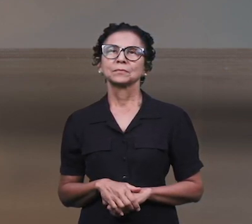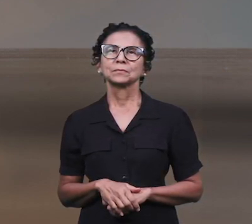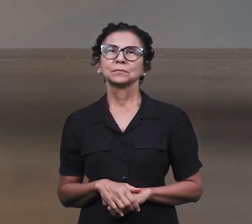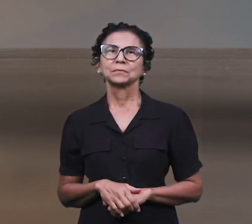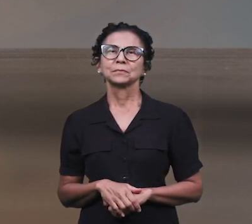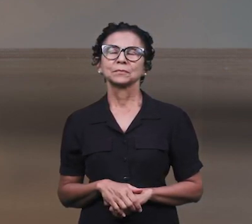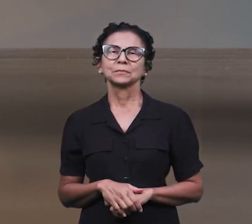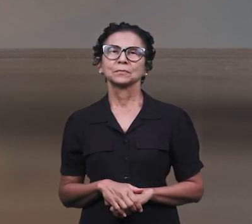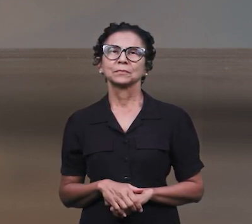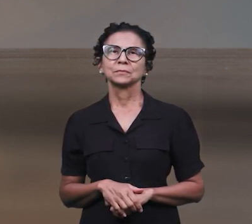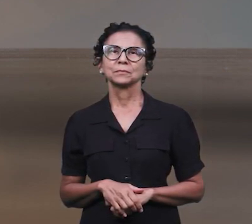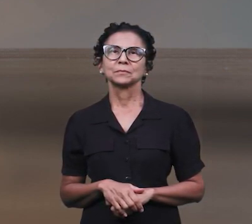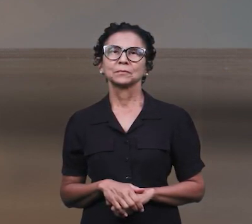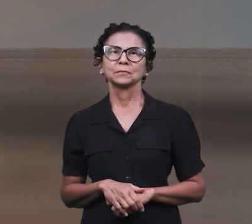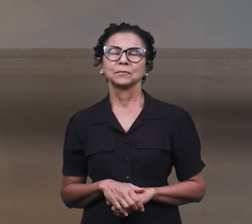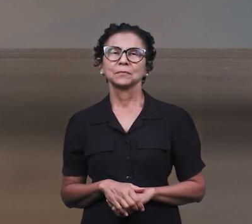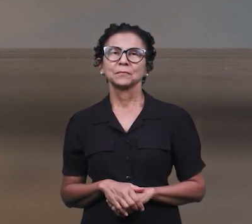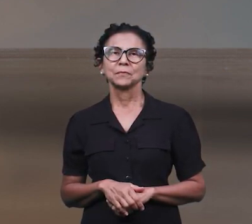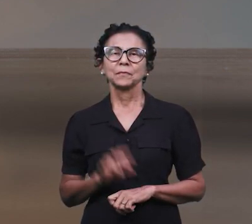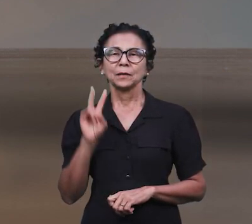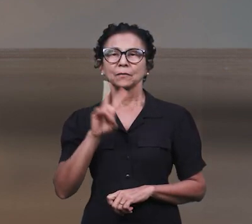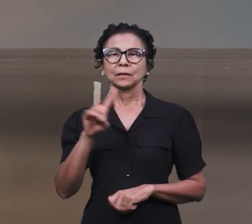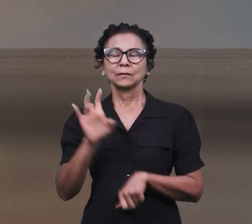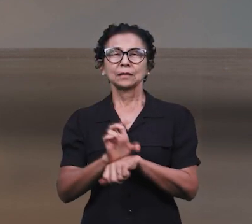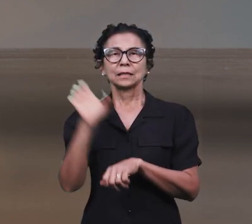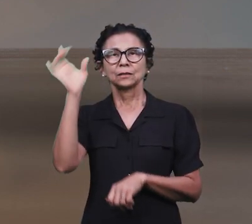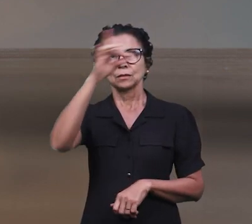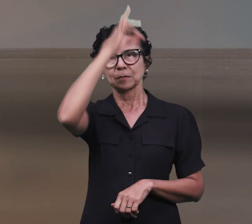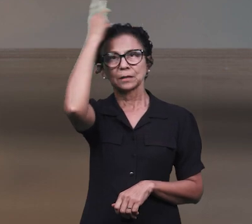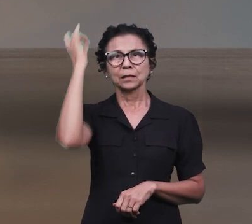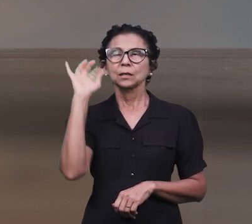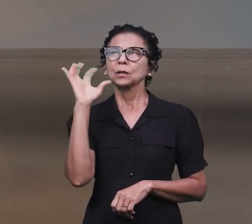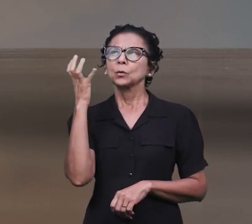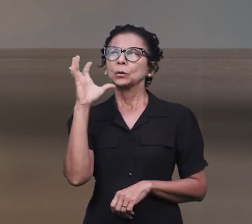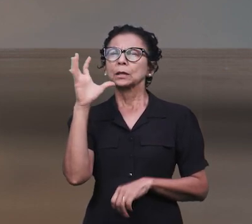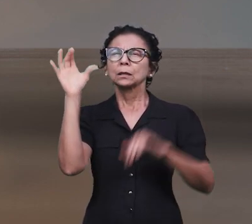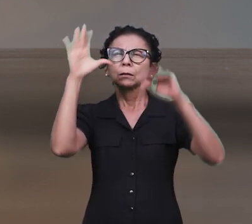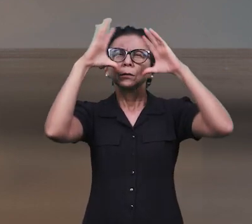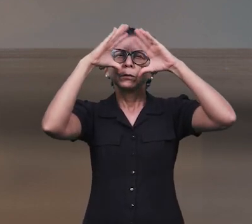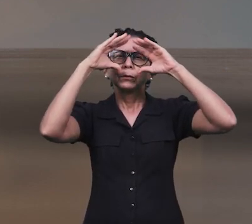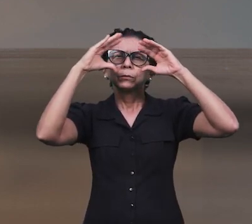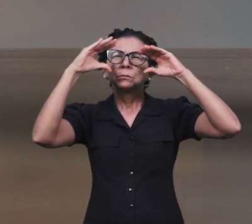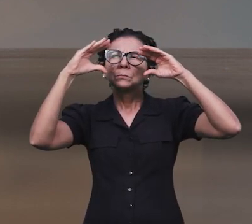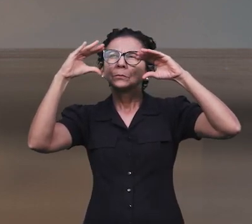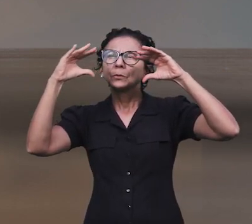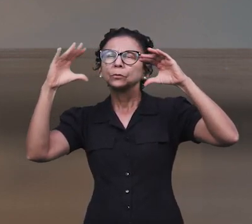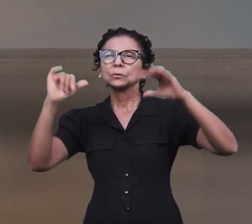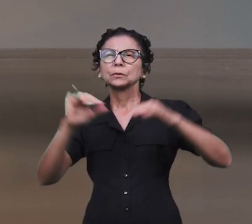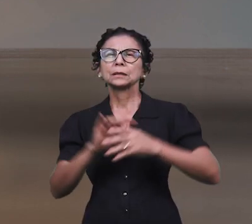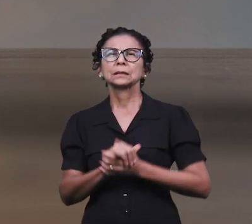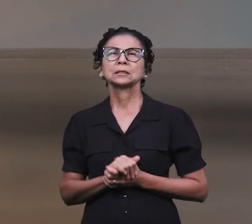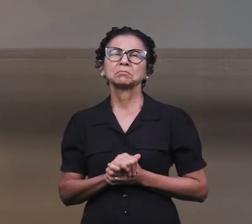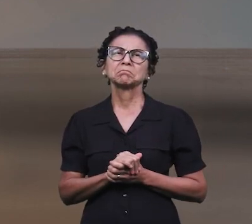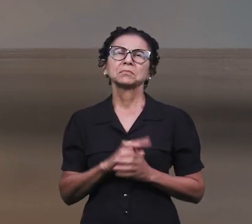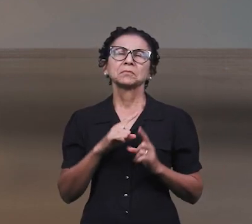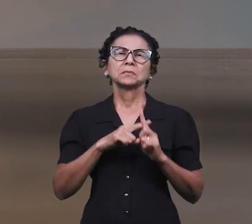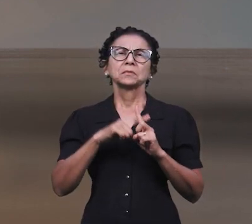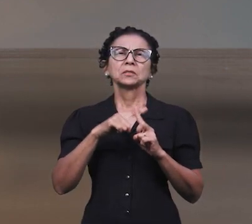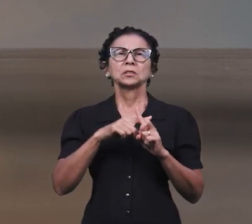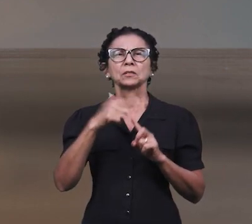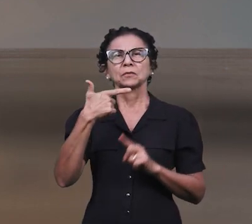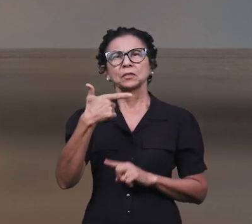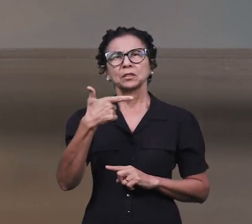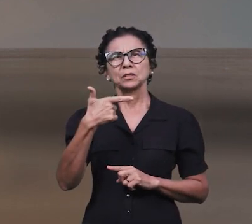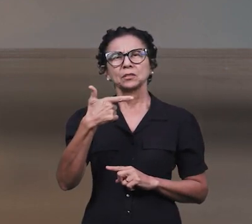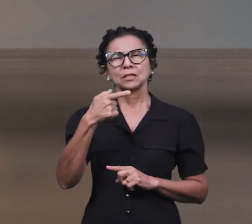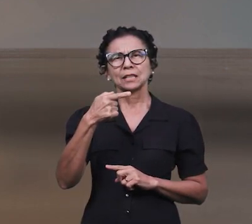Hoje em Vila Velha, Espírito Santo, o tempo está parcialmente nublado, com temperatura em torno de 27 graus Celsius, mas